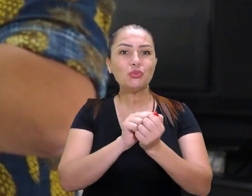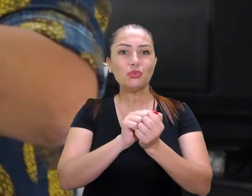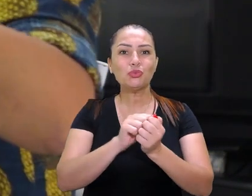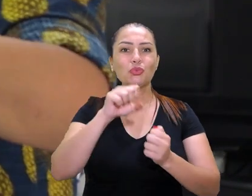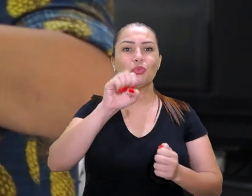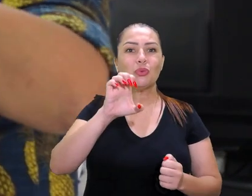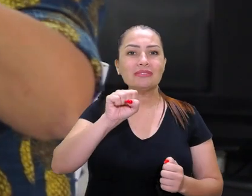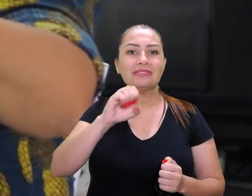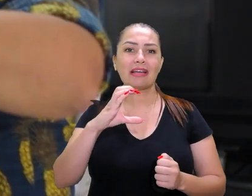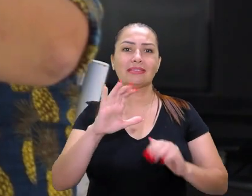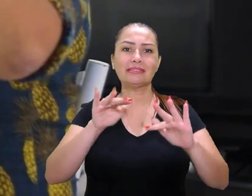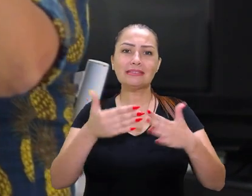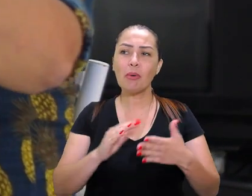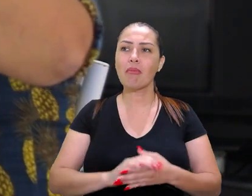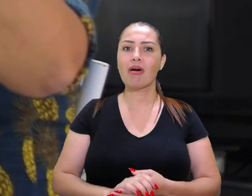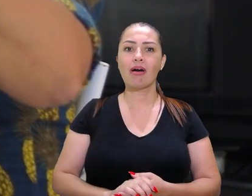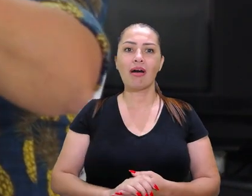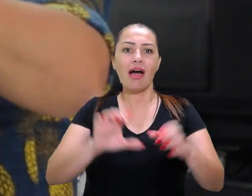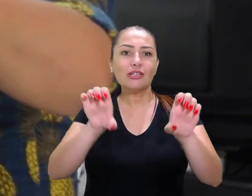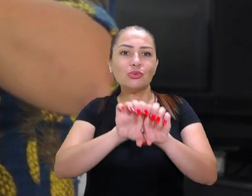aquilo, a estrutura começou a ganhar